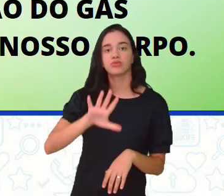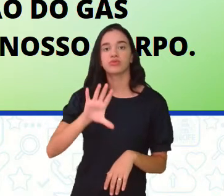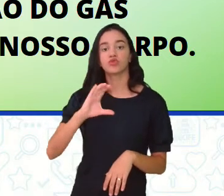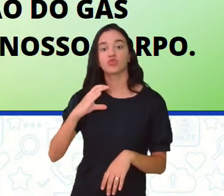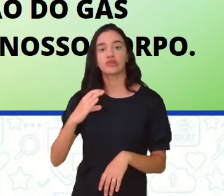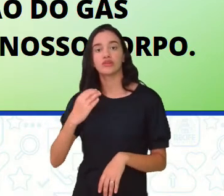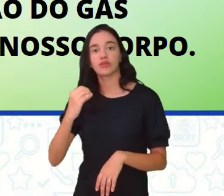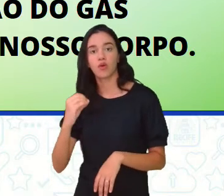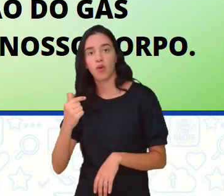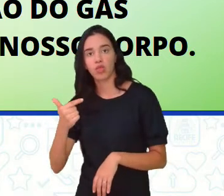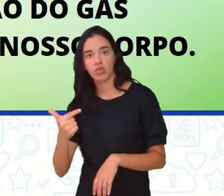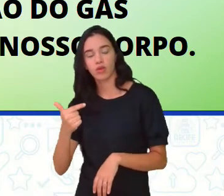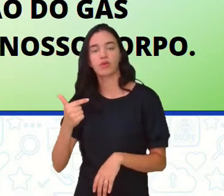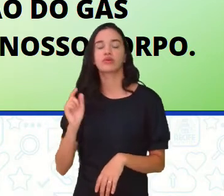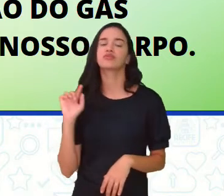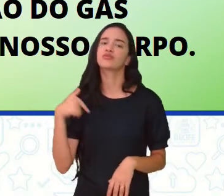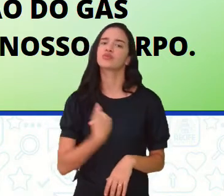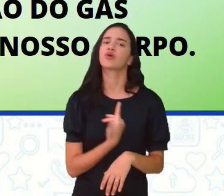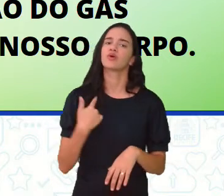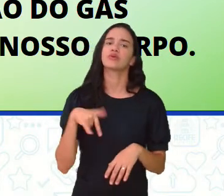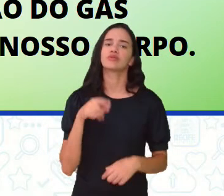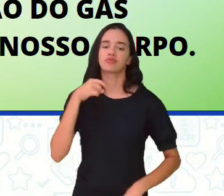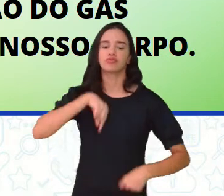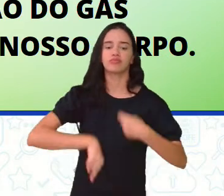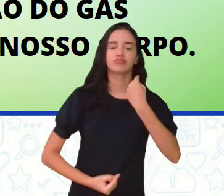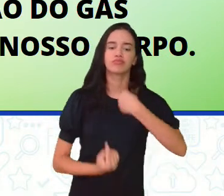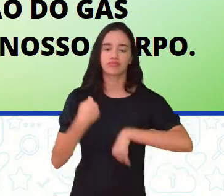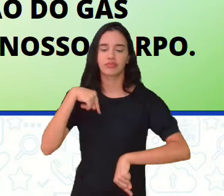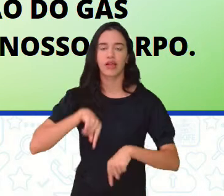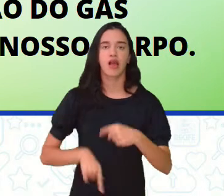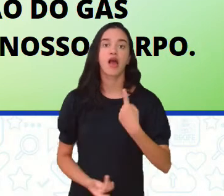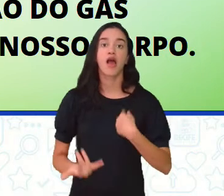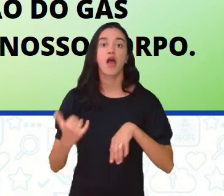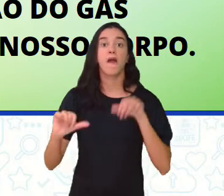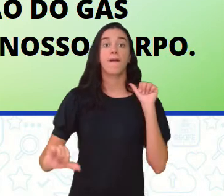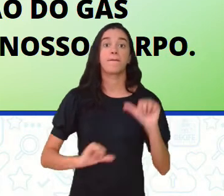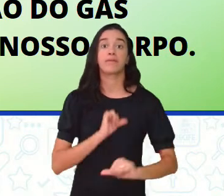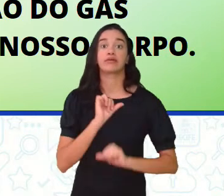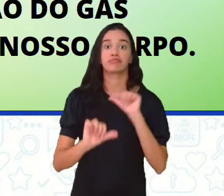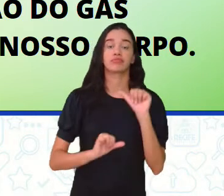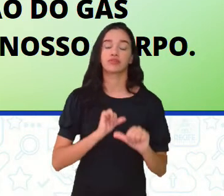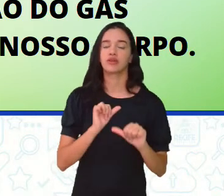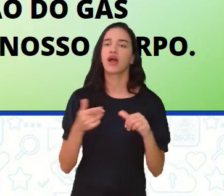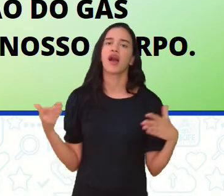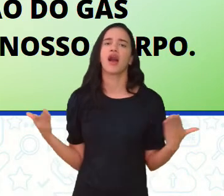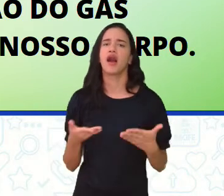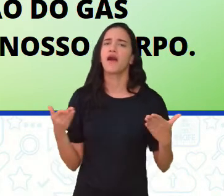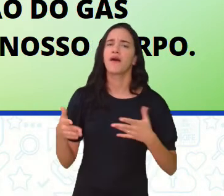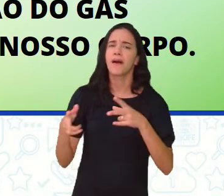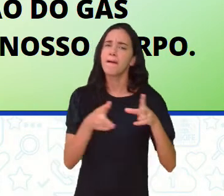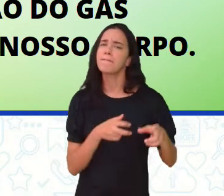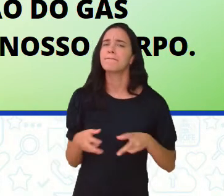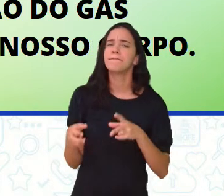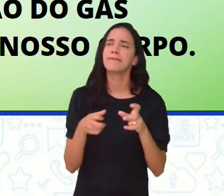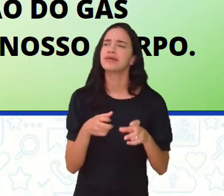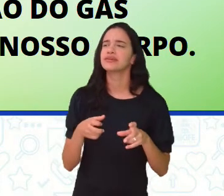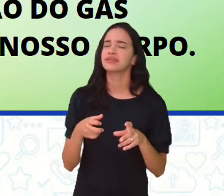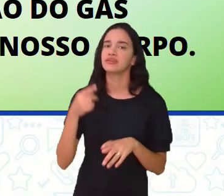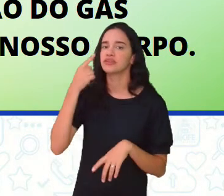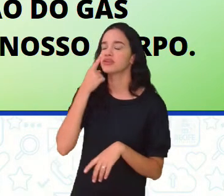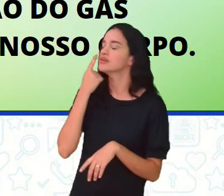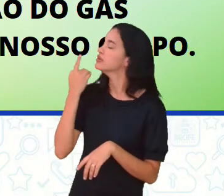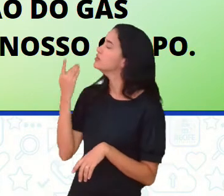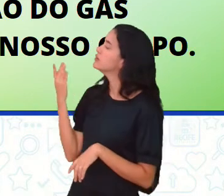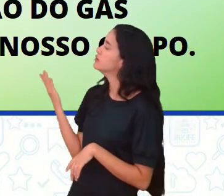nosso corpo. Então, o nosso sistema respiratório nada mais é do que uma troca gasosa. Agora, observando um pouquinho esse dorso que está aqui